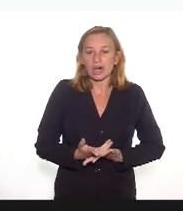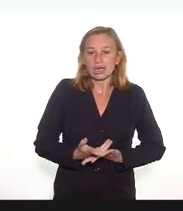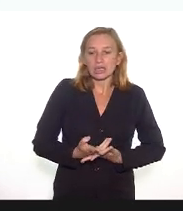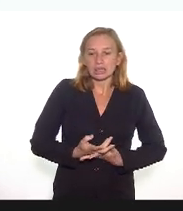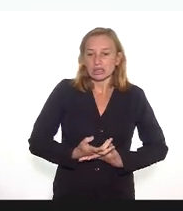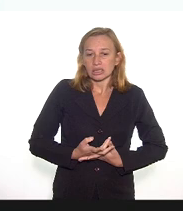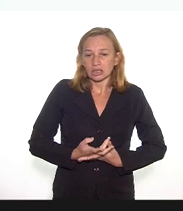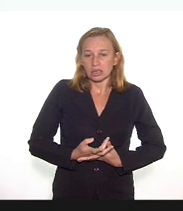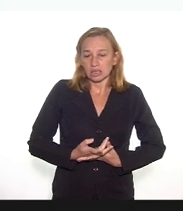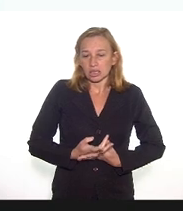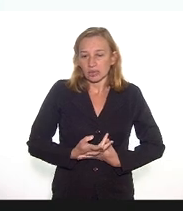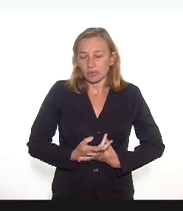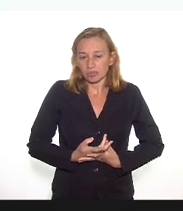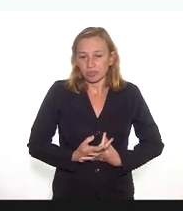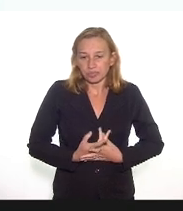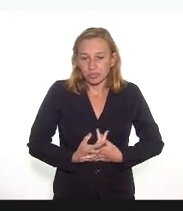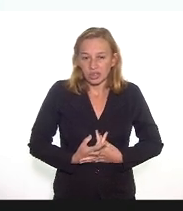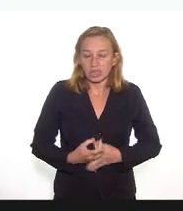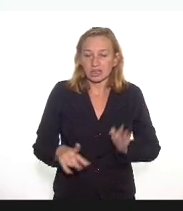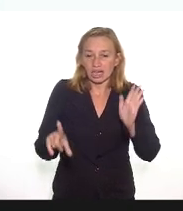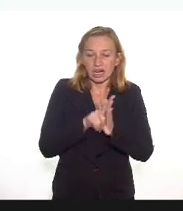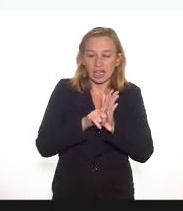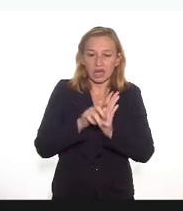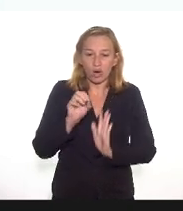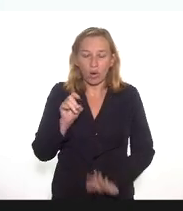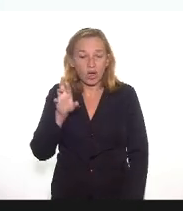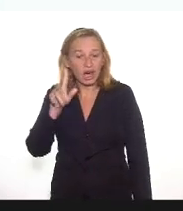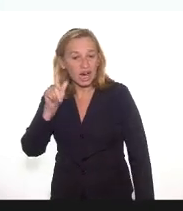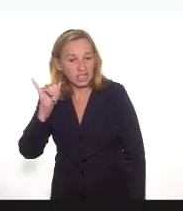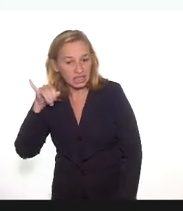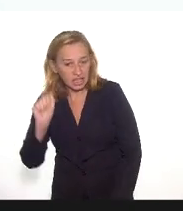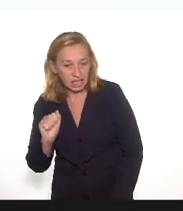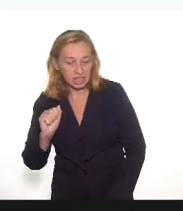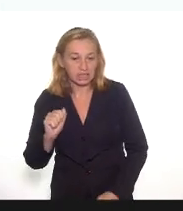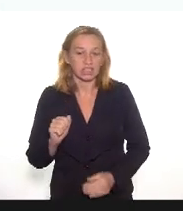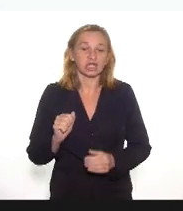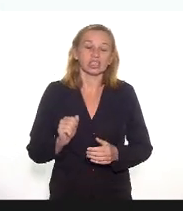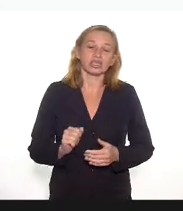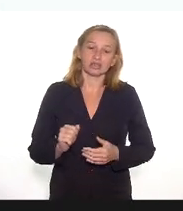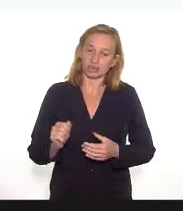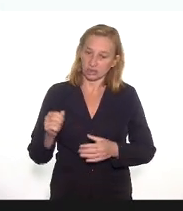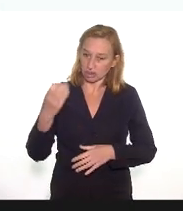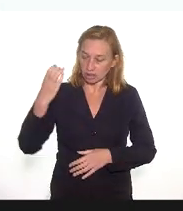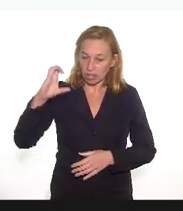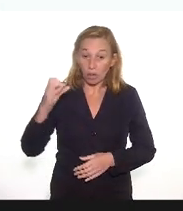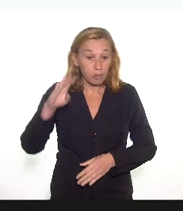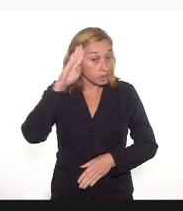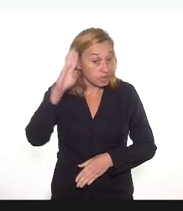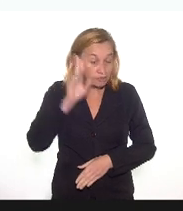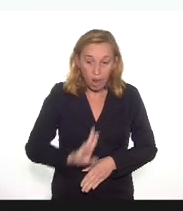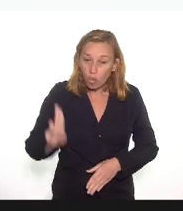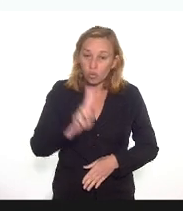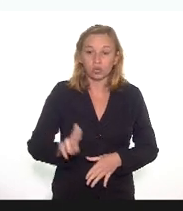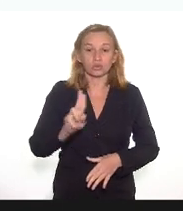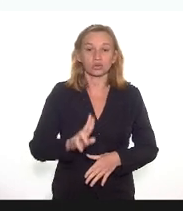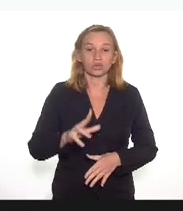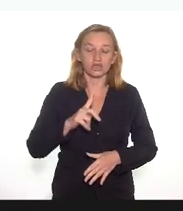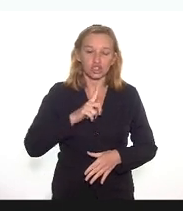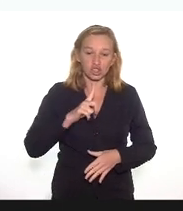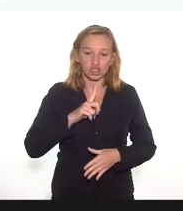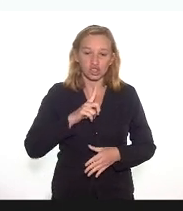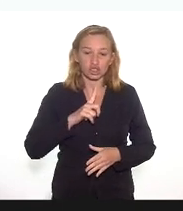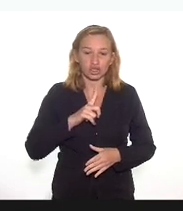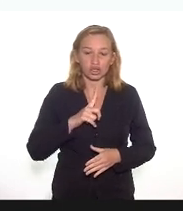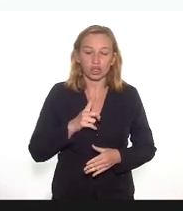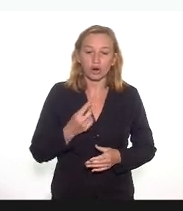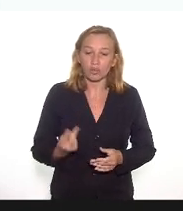e como está na lei orgânica de Niterói, esse é o principal uso. A gente tinha uma despesa estimada em